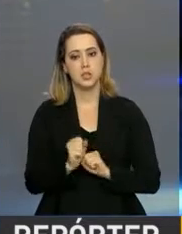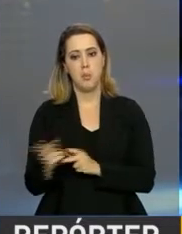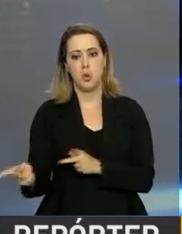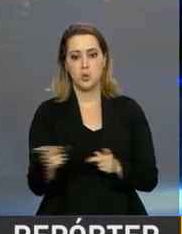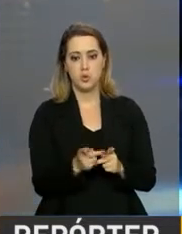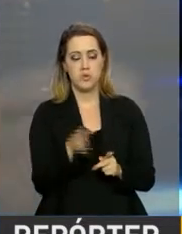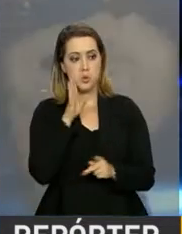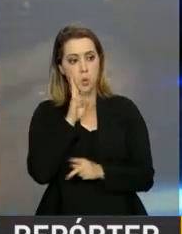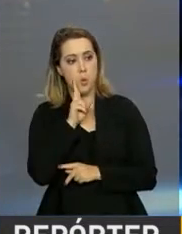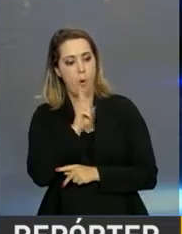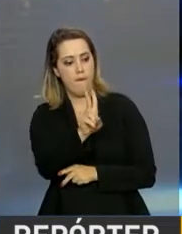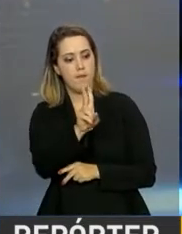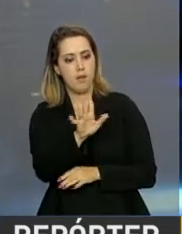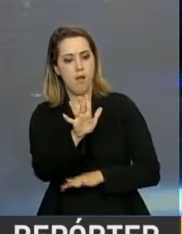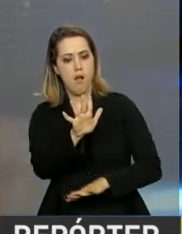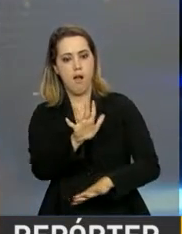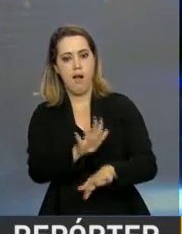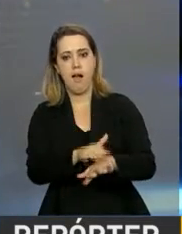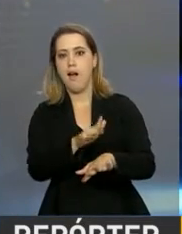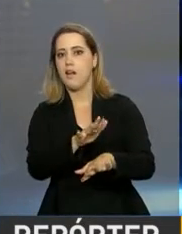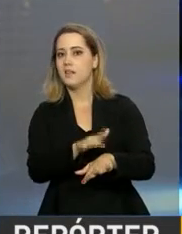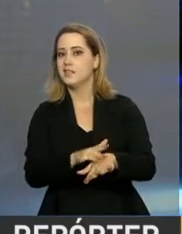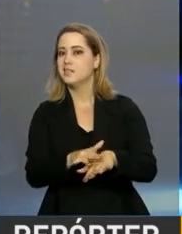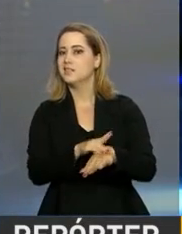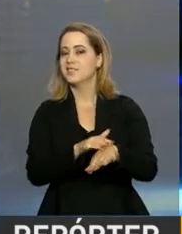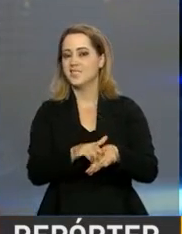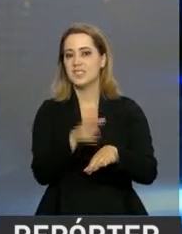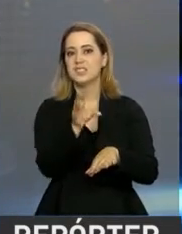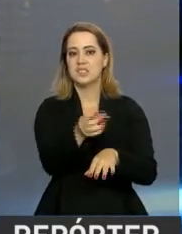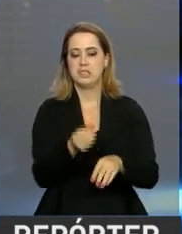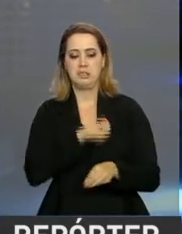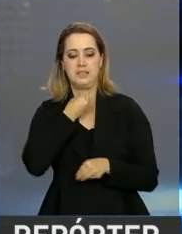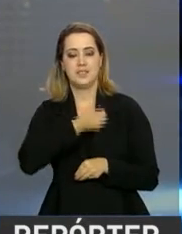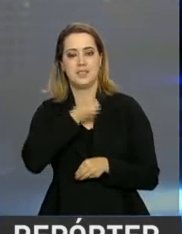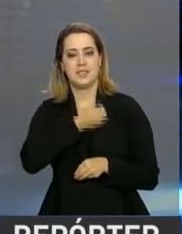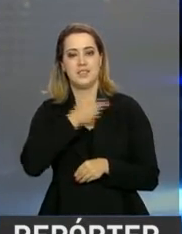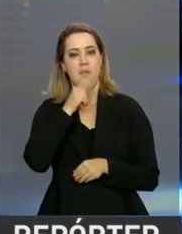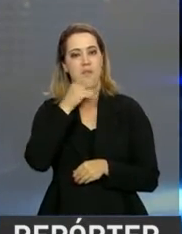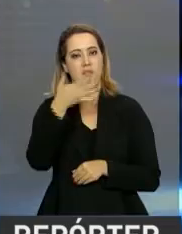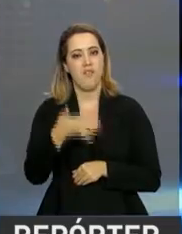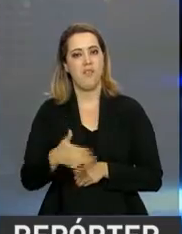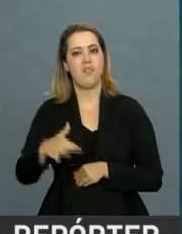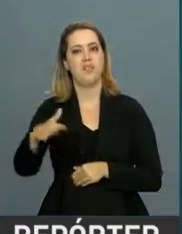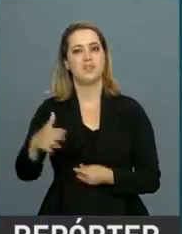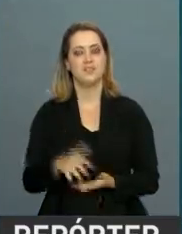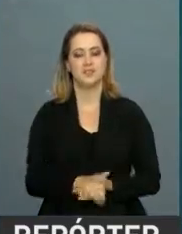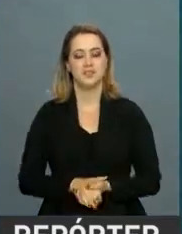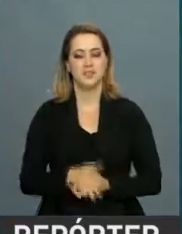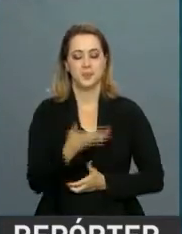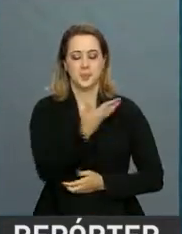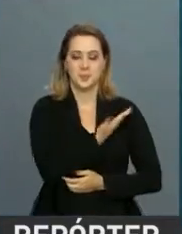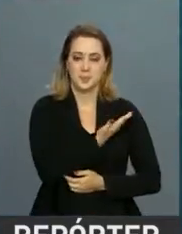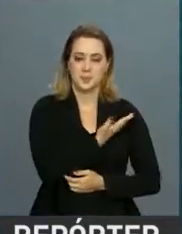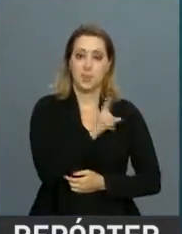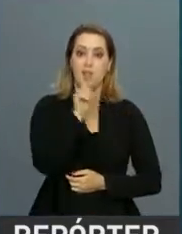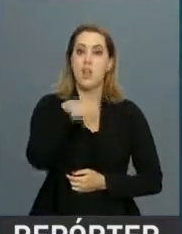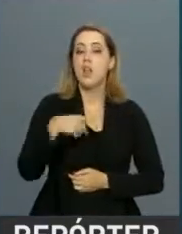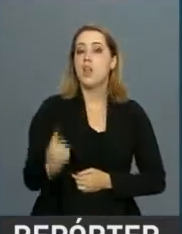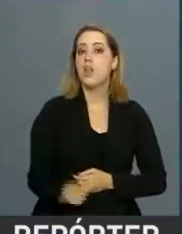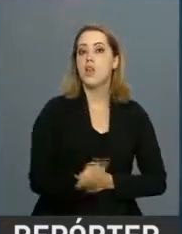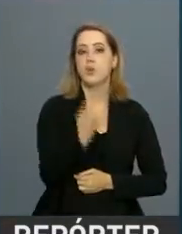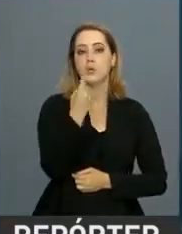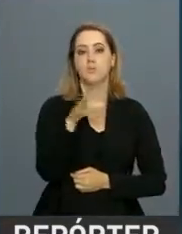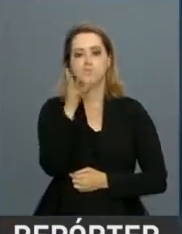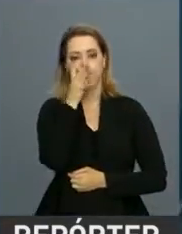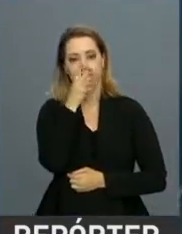tem a possibilidade de encostar o dedo em um organismo que está dentro d'água interagindo com você. O AquaRio é uma das atrações